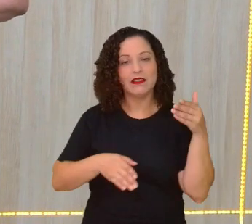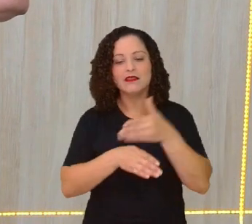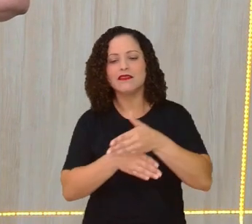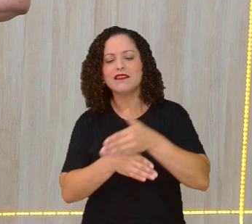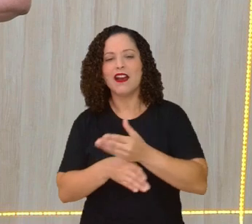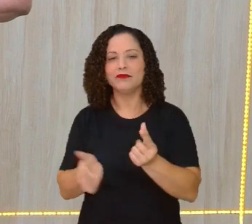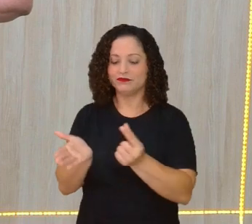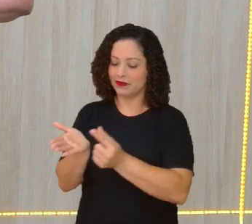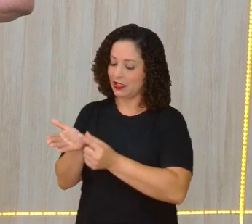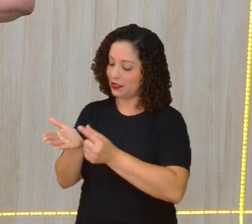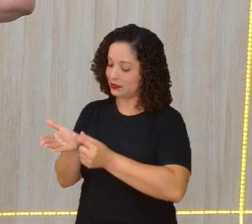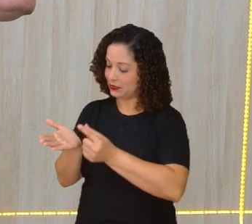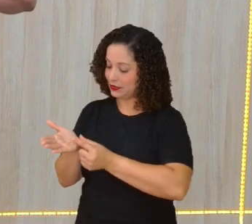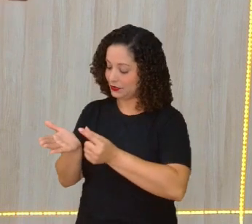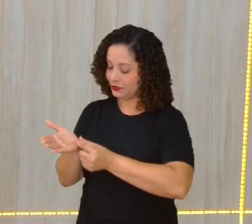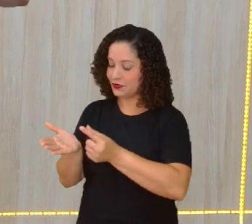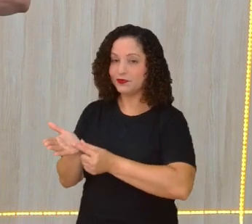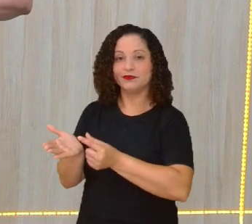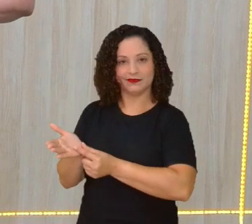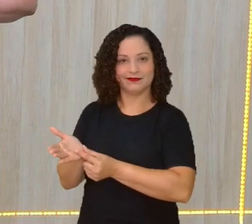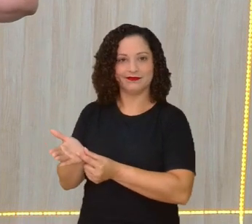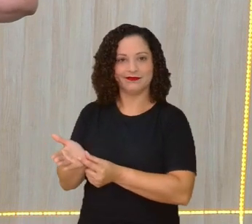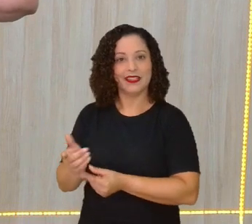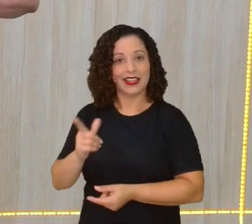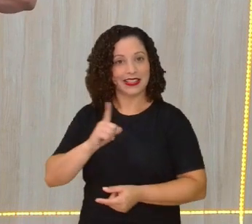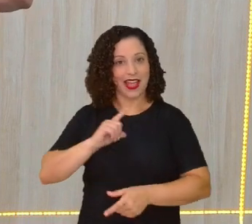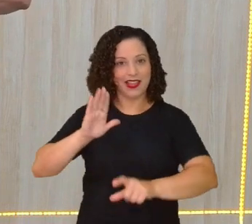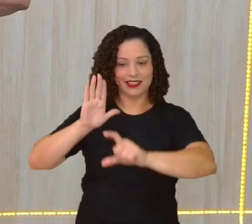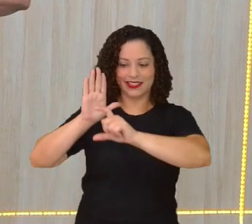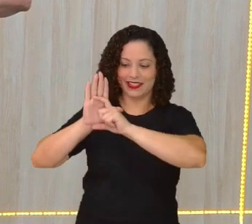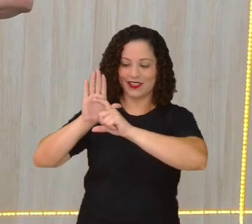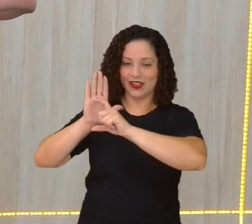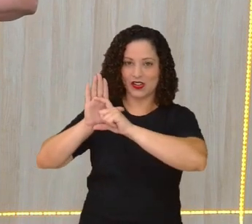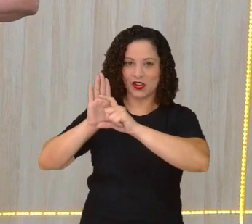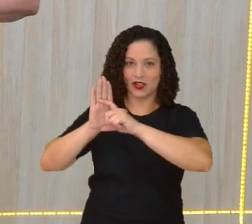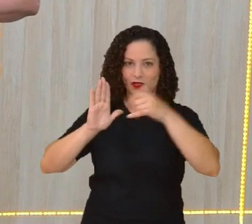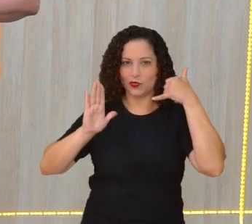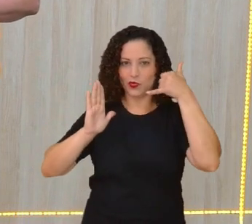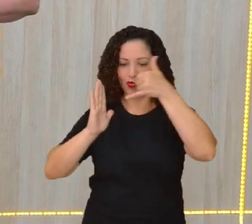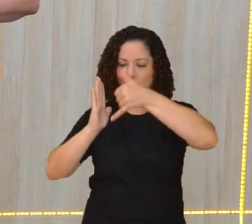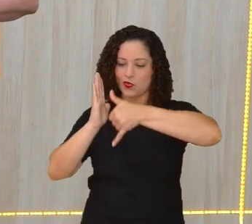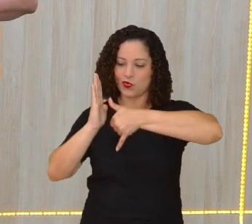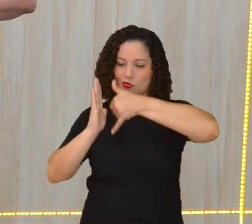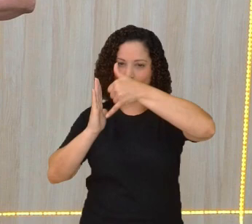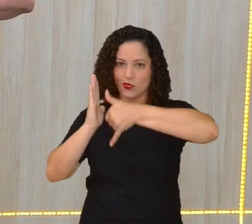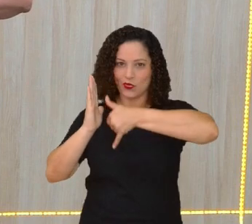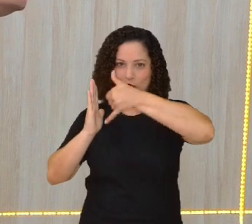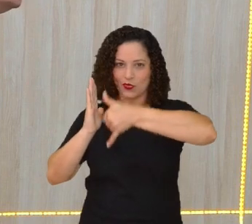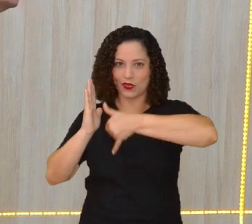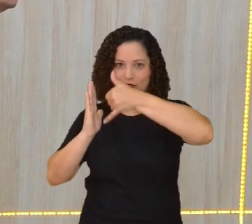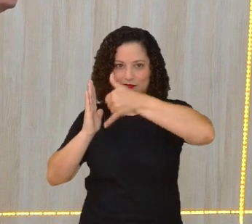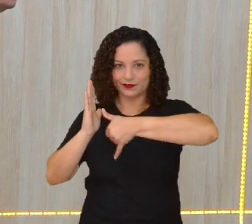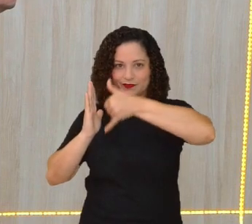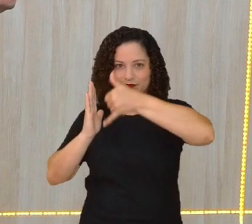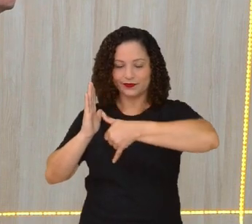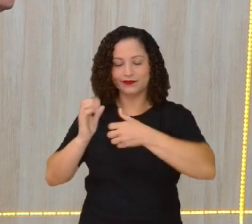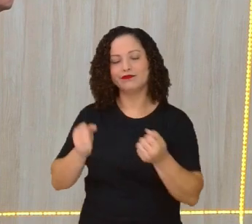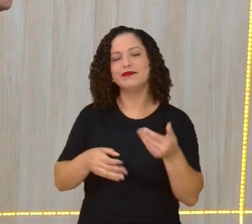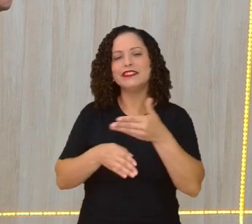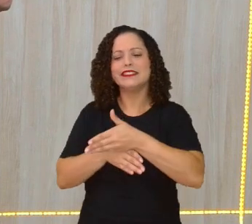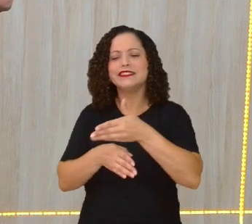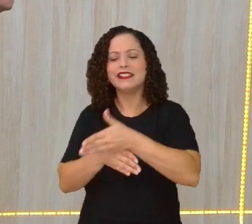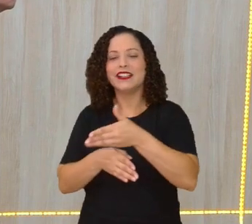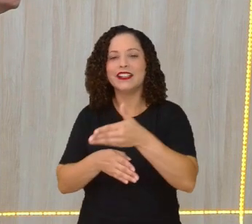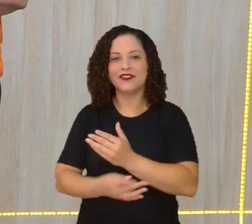pelo aplicativo, O Cleiton estará expondo os QR Codes na tela, você consegue ver